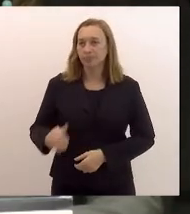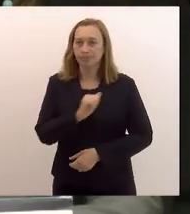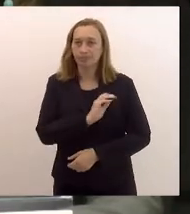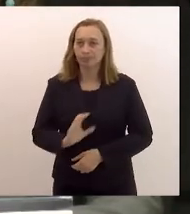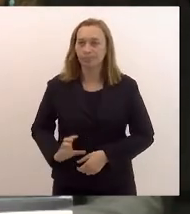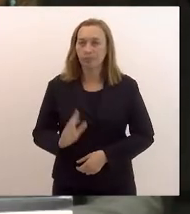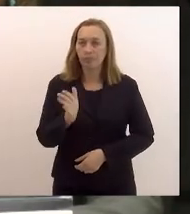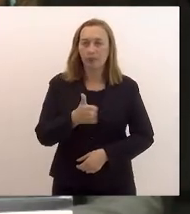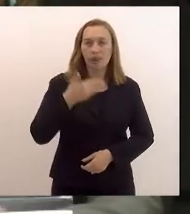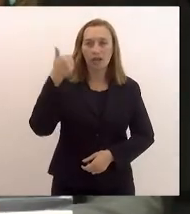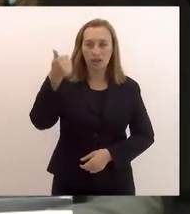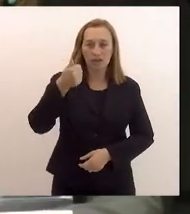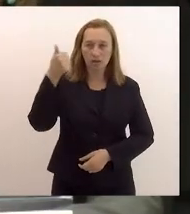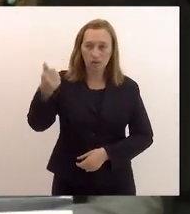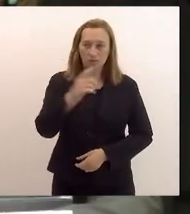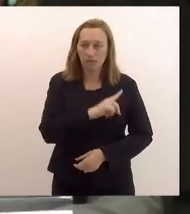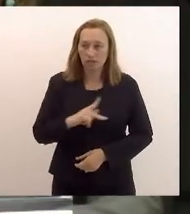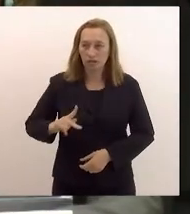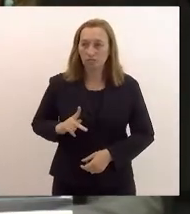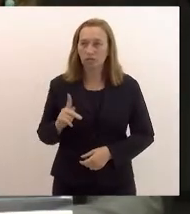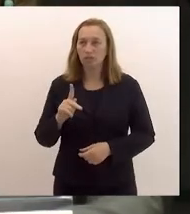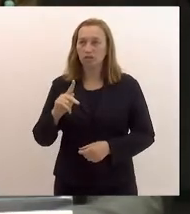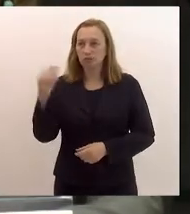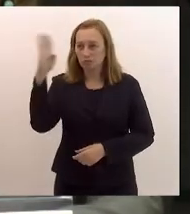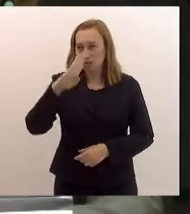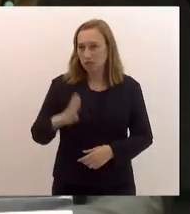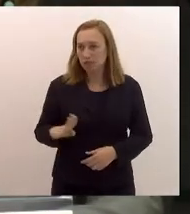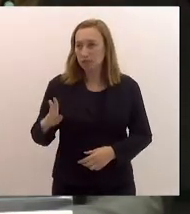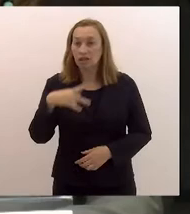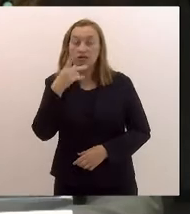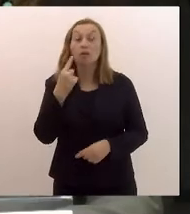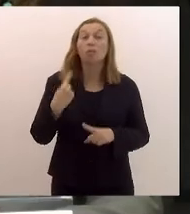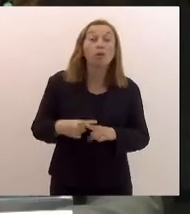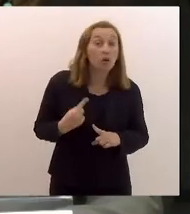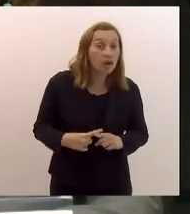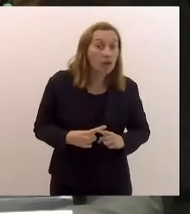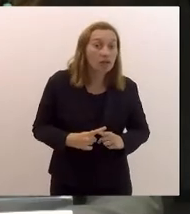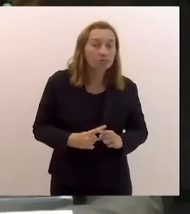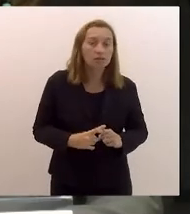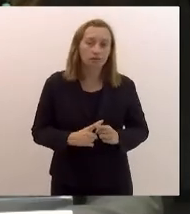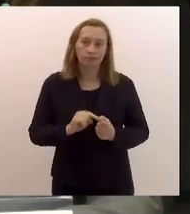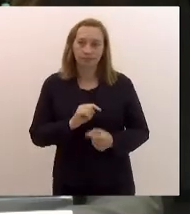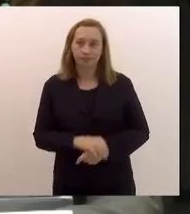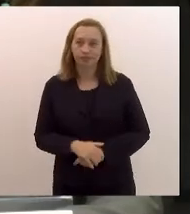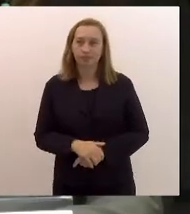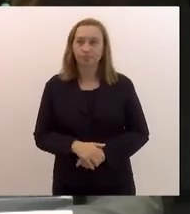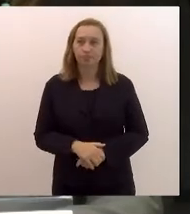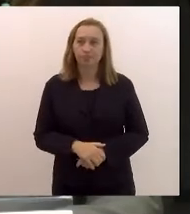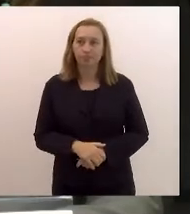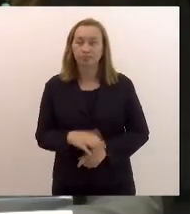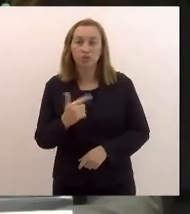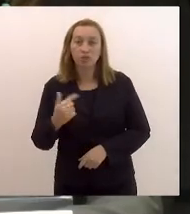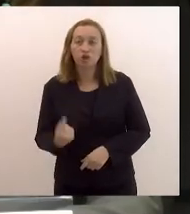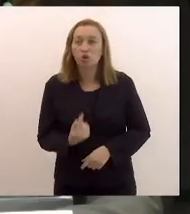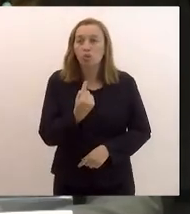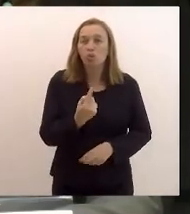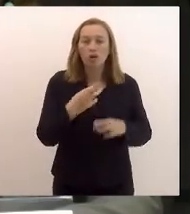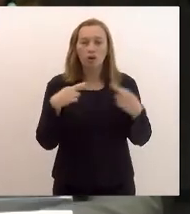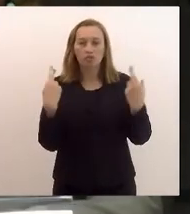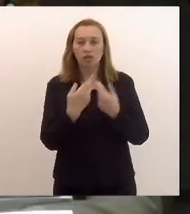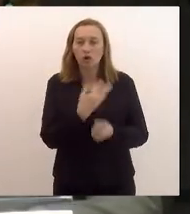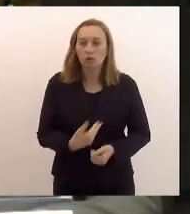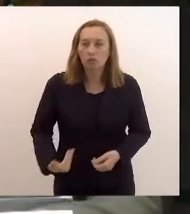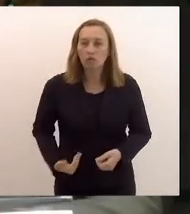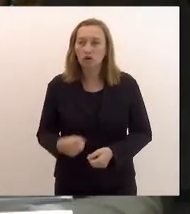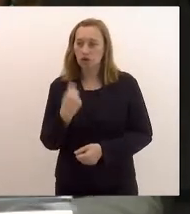Ceciliano a melhor Defensoria Pública do Brasil e digo Por que não há uma audiência